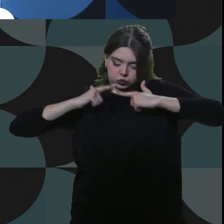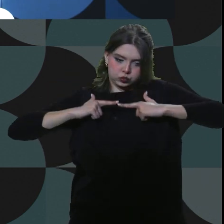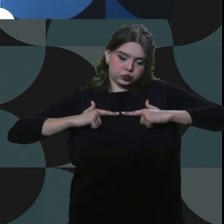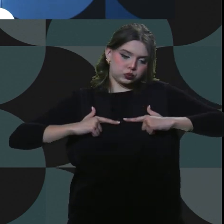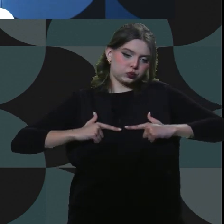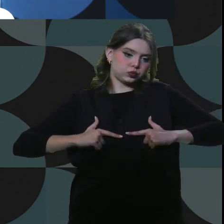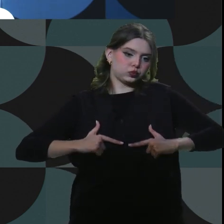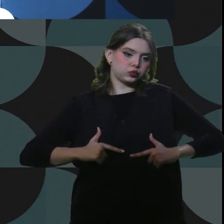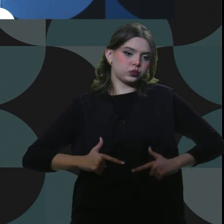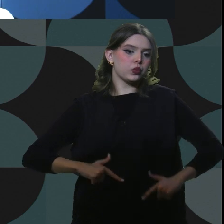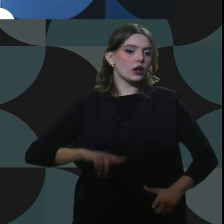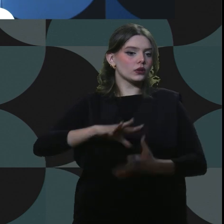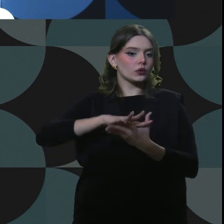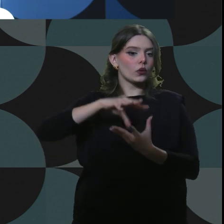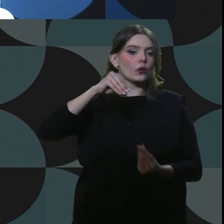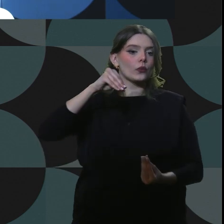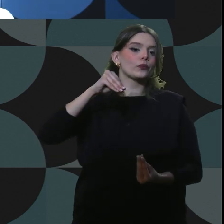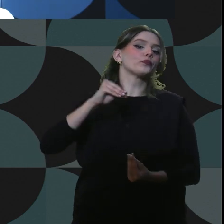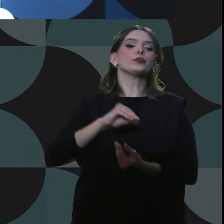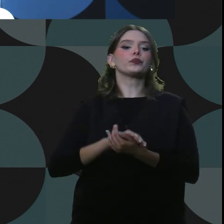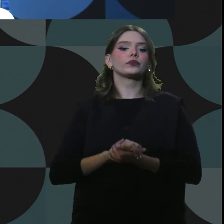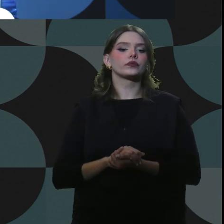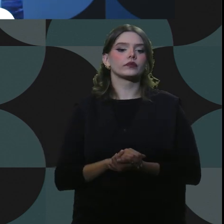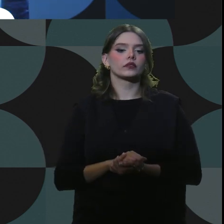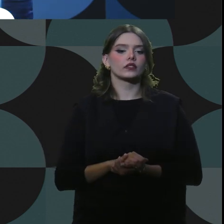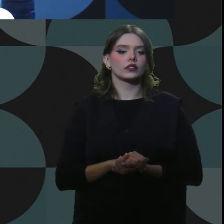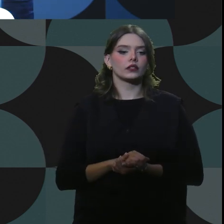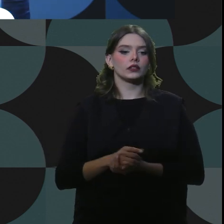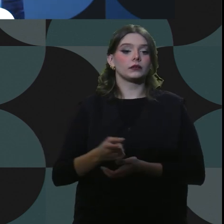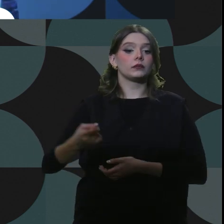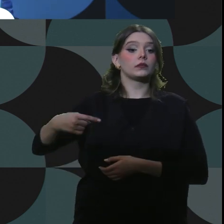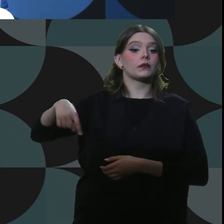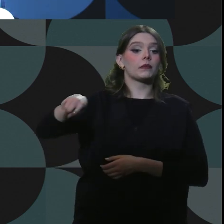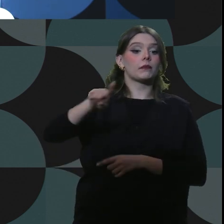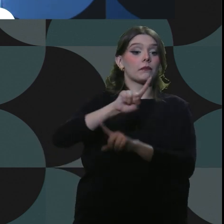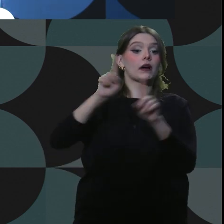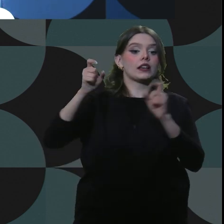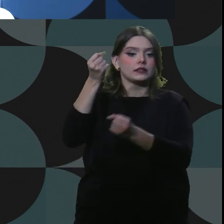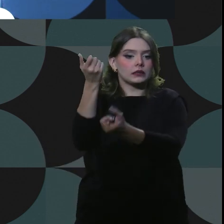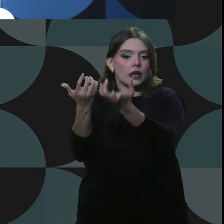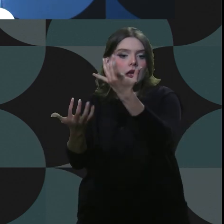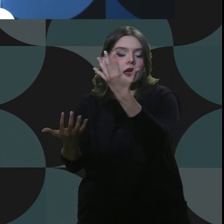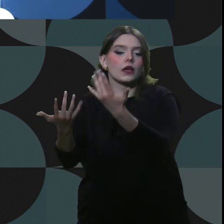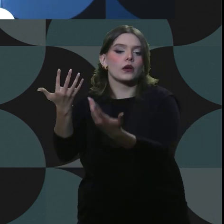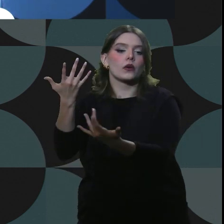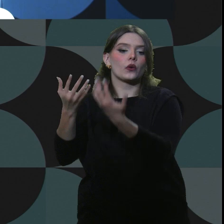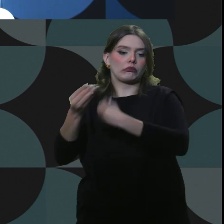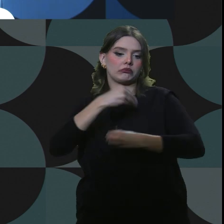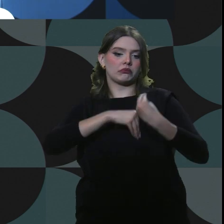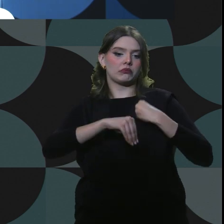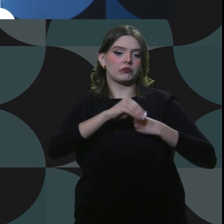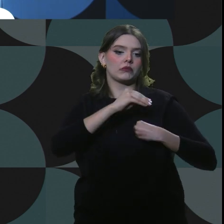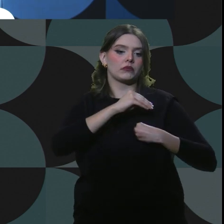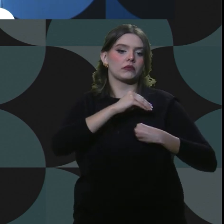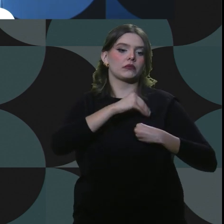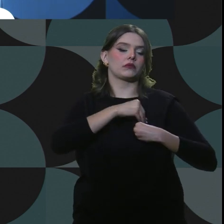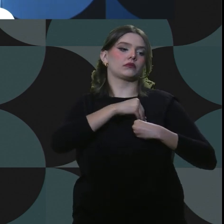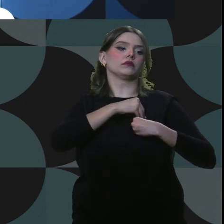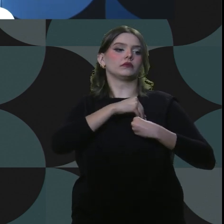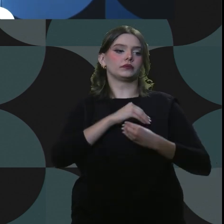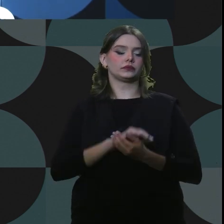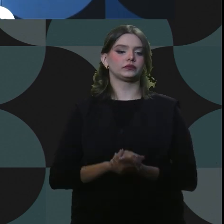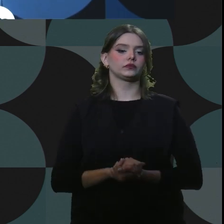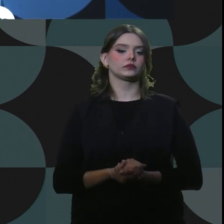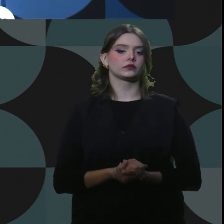completamente a sua eira. Recolherá o seu trigo no celeiro, mas queimará a palha em fogo